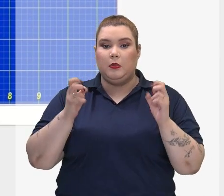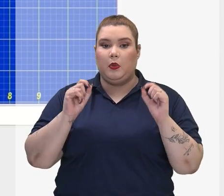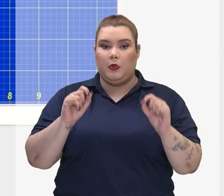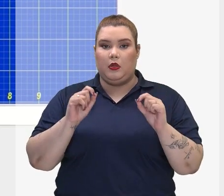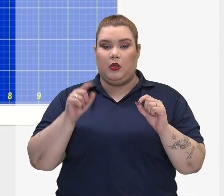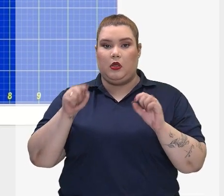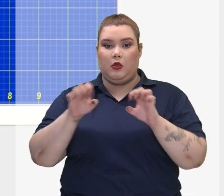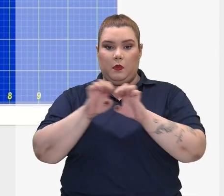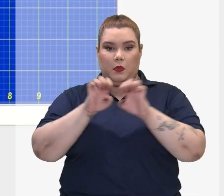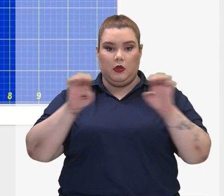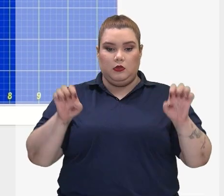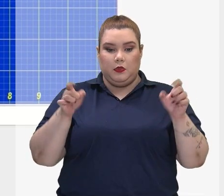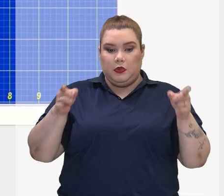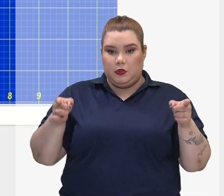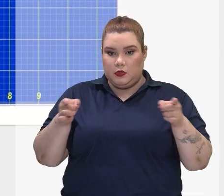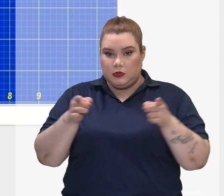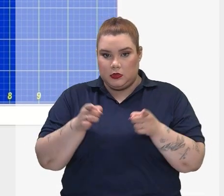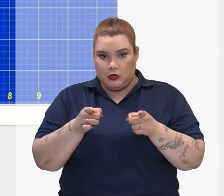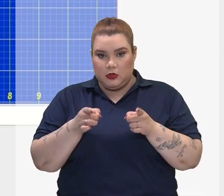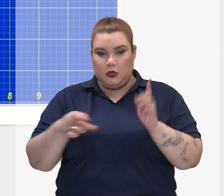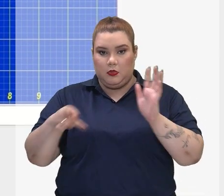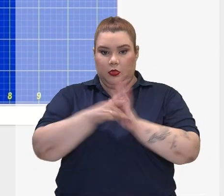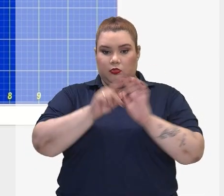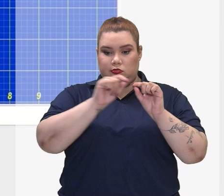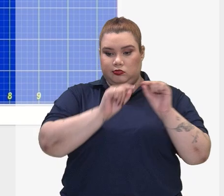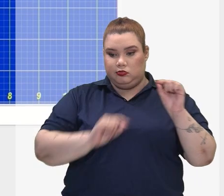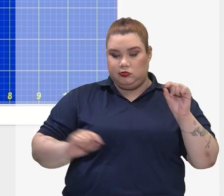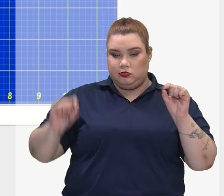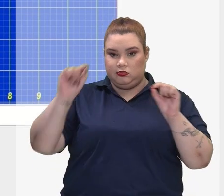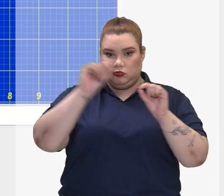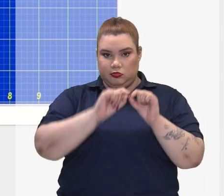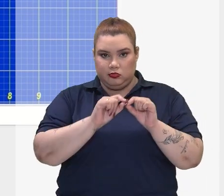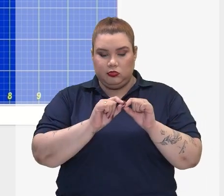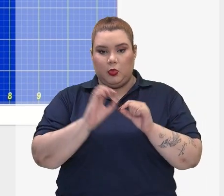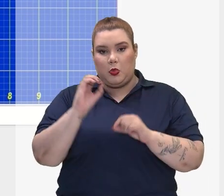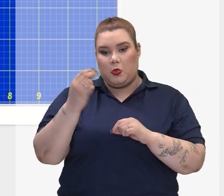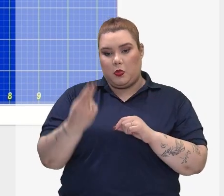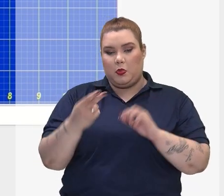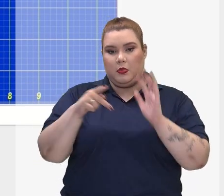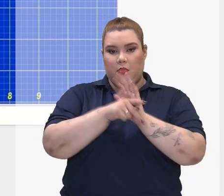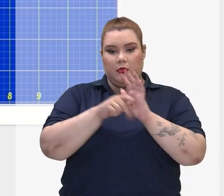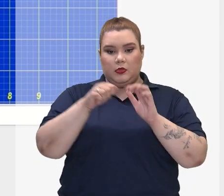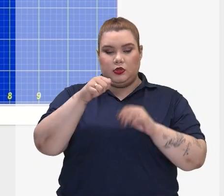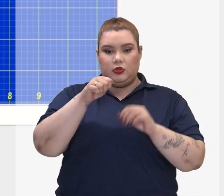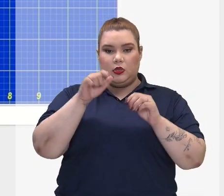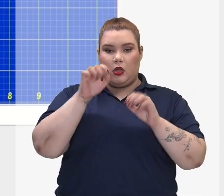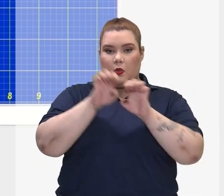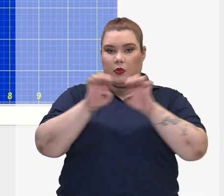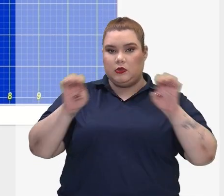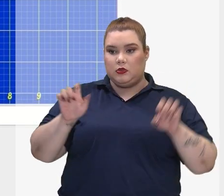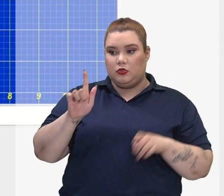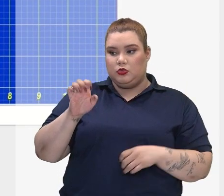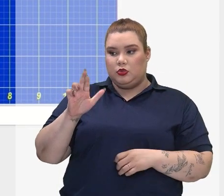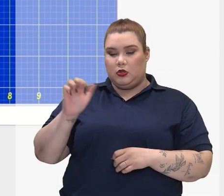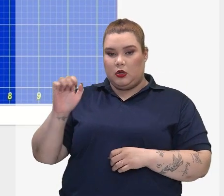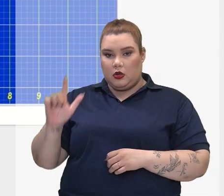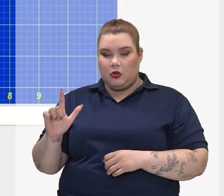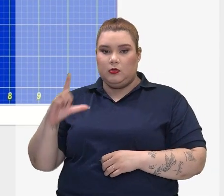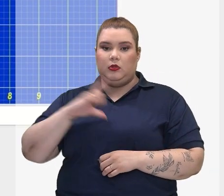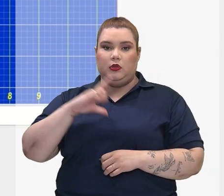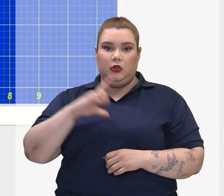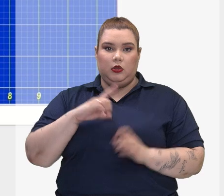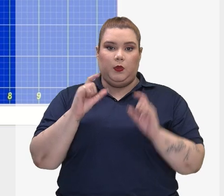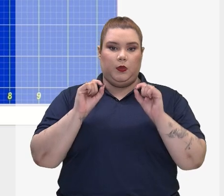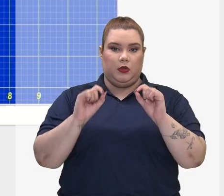tanto na equação reduzida da circunferência como na equação geral da circunferência, nós